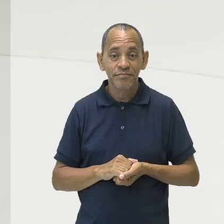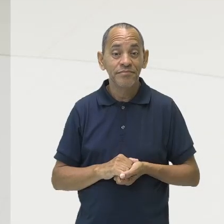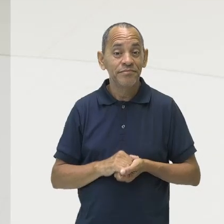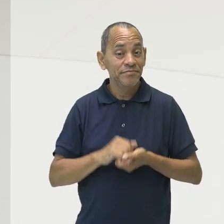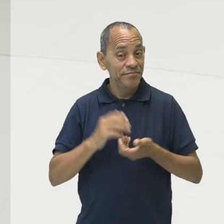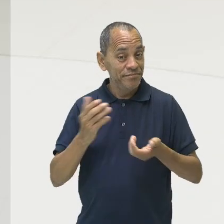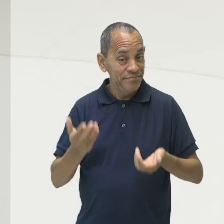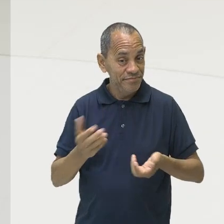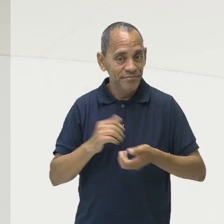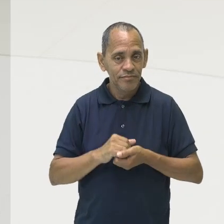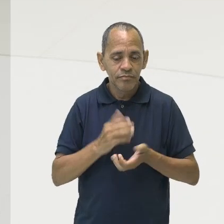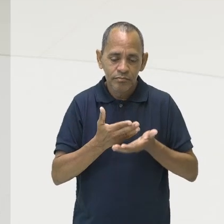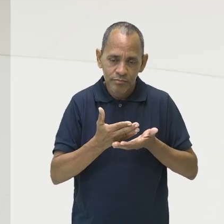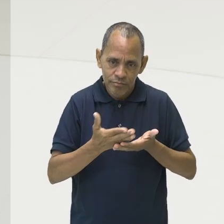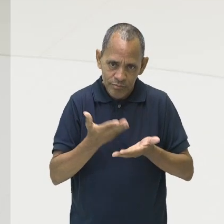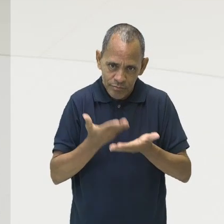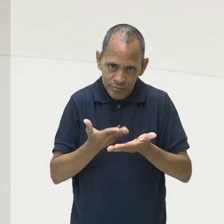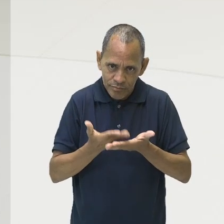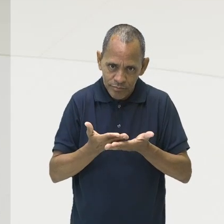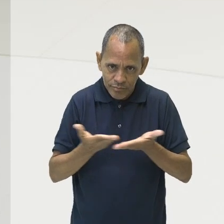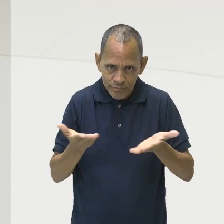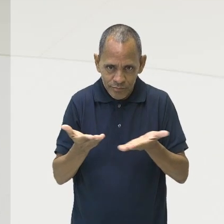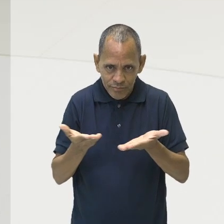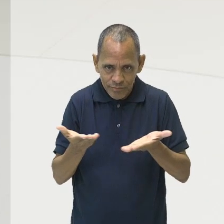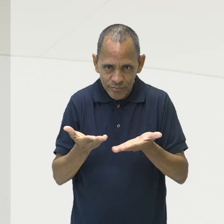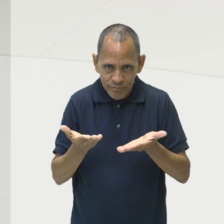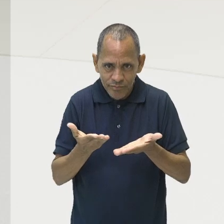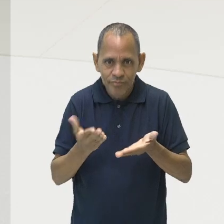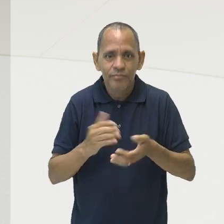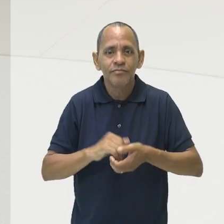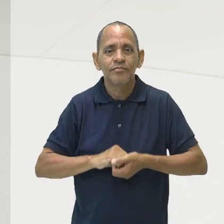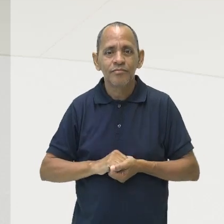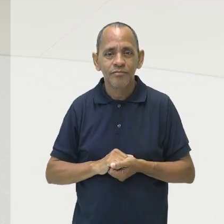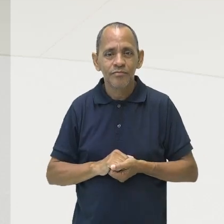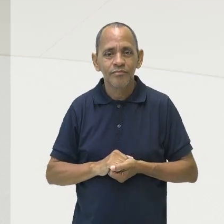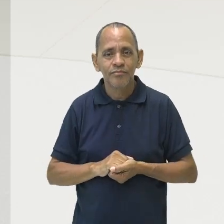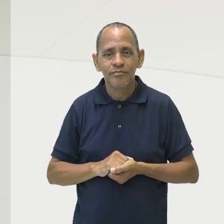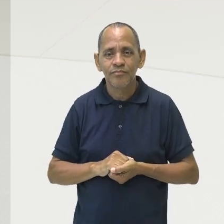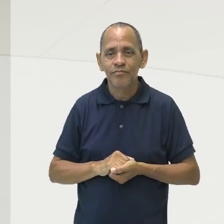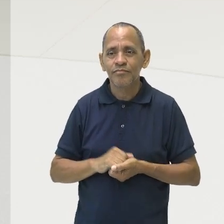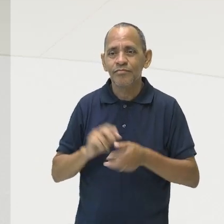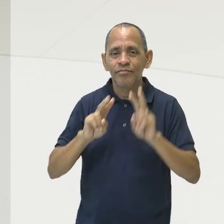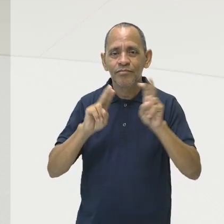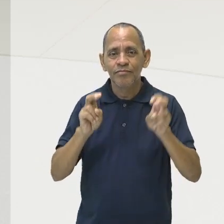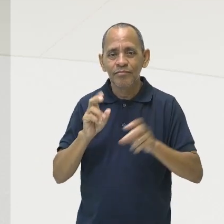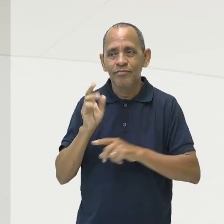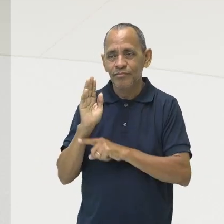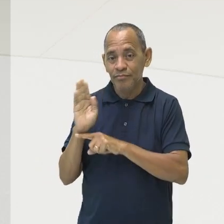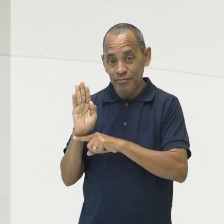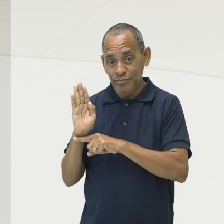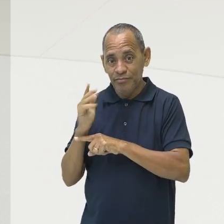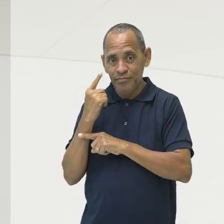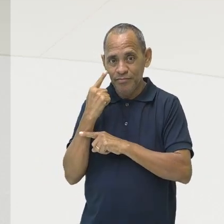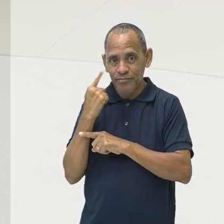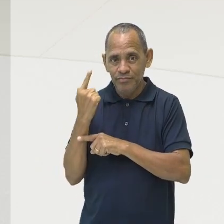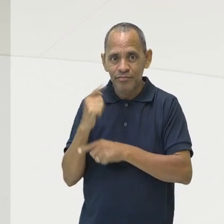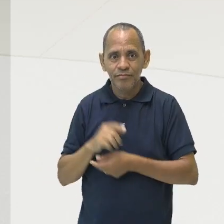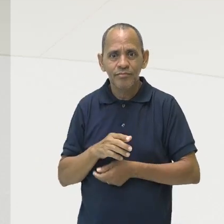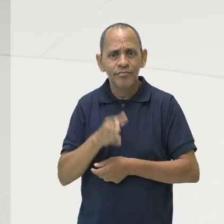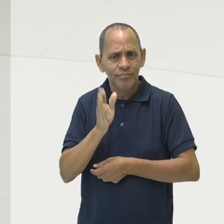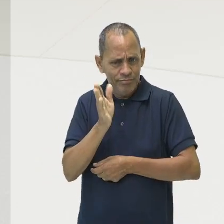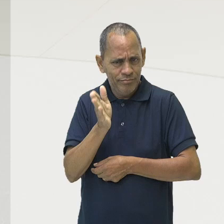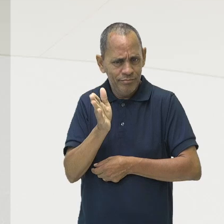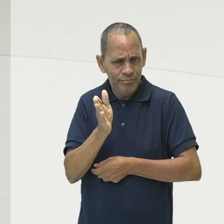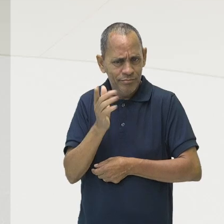Muito bem, vamos começar a nossa aula falando desse filme. Vocês já assistiram,